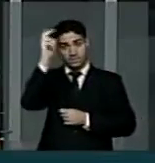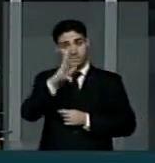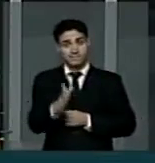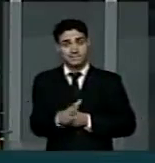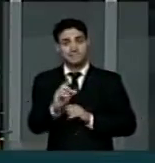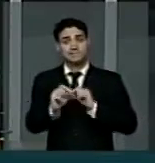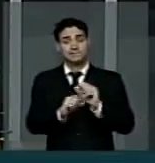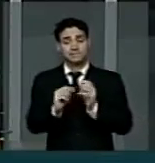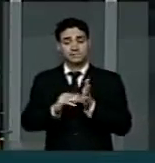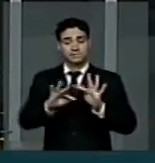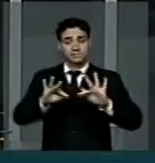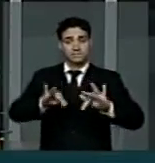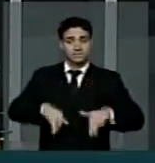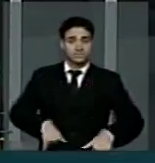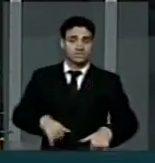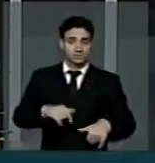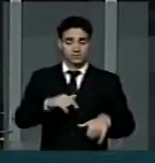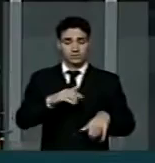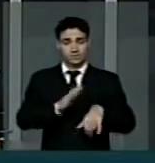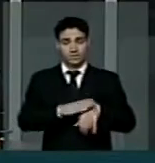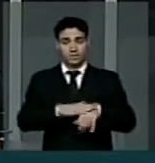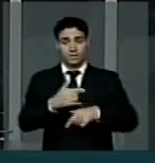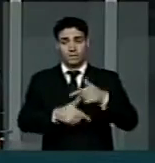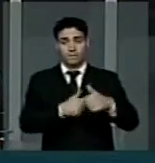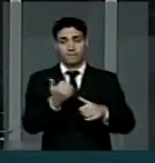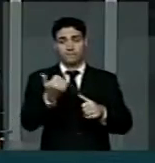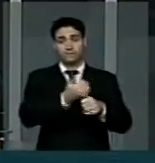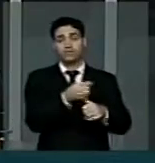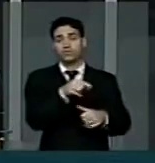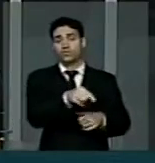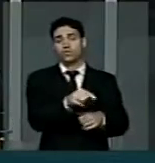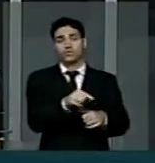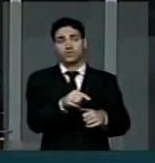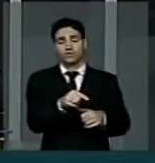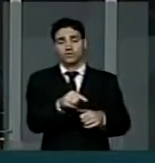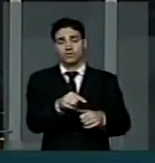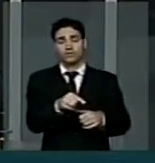que no fim do seu mandato não tenha